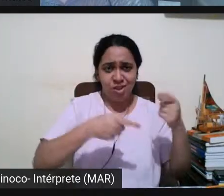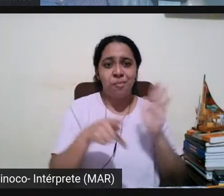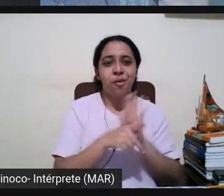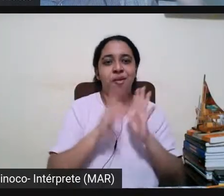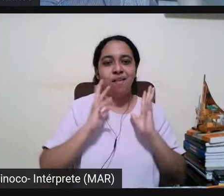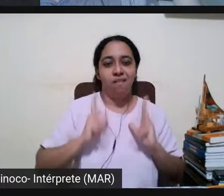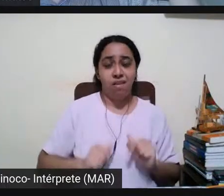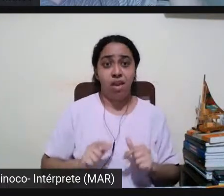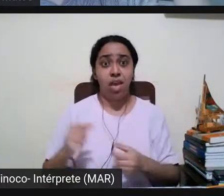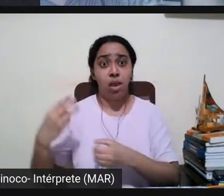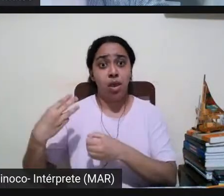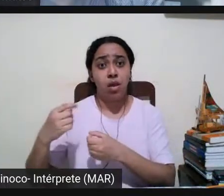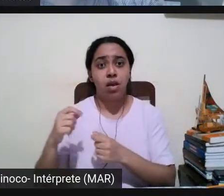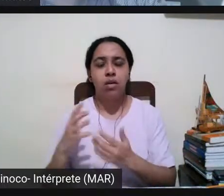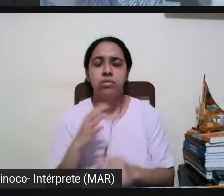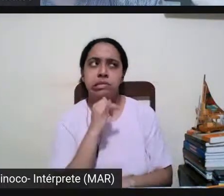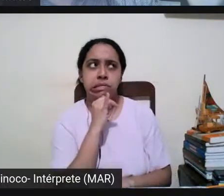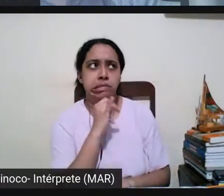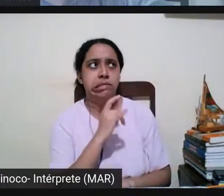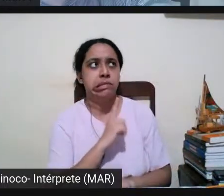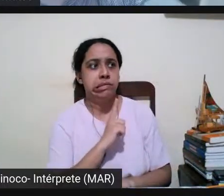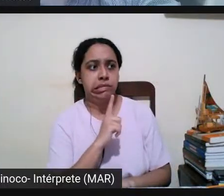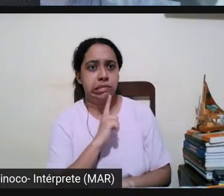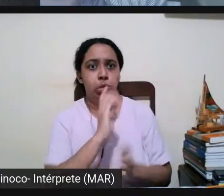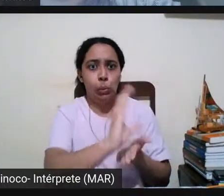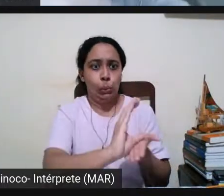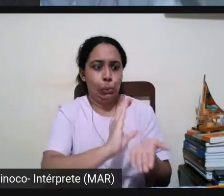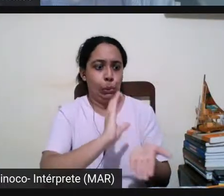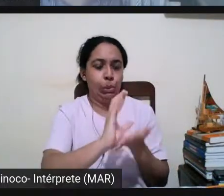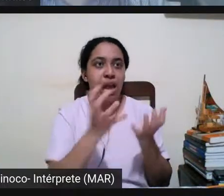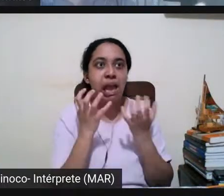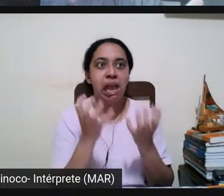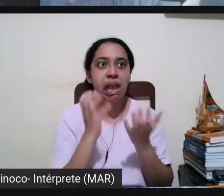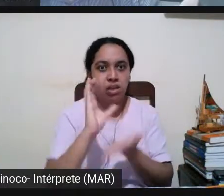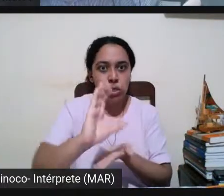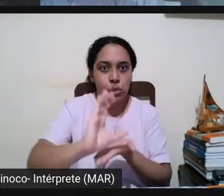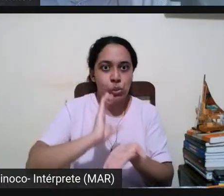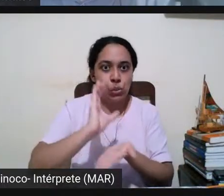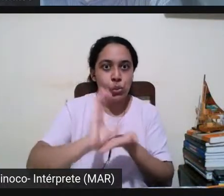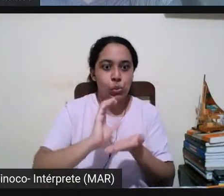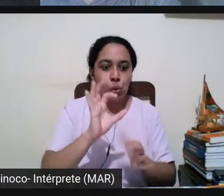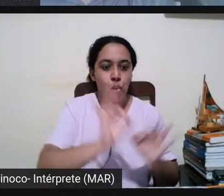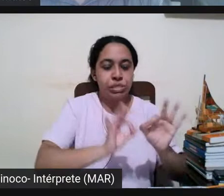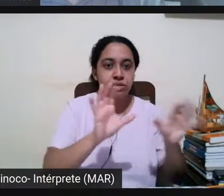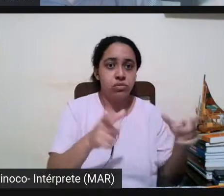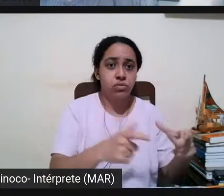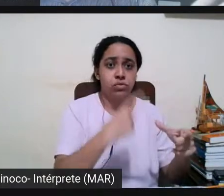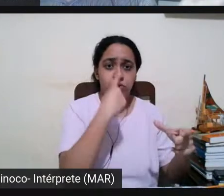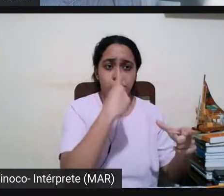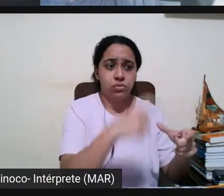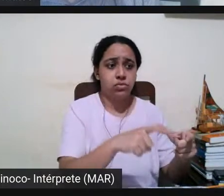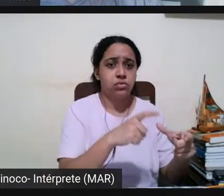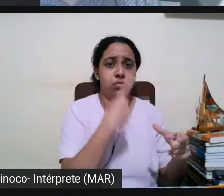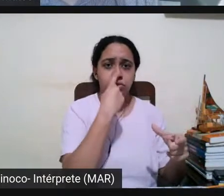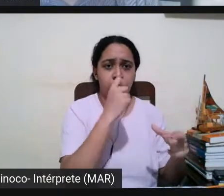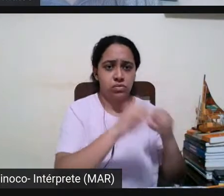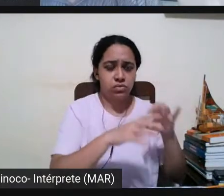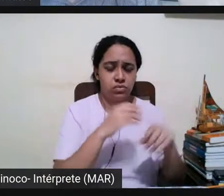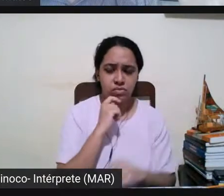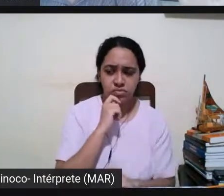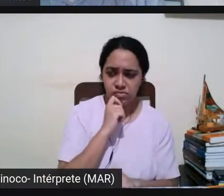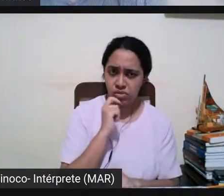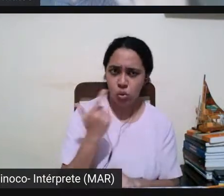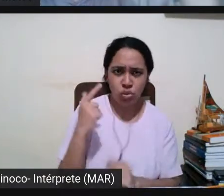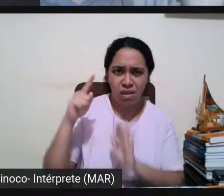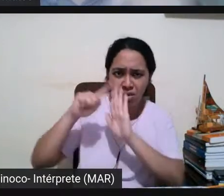município e fala assim cara tem uma fonte financiadora ali doida para me dar dinheiro para construir um aterro mas quando vai ver o básico é tu fez o teu plano de